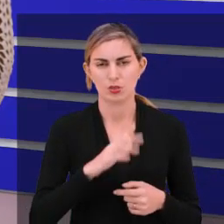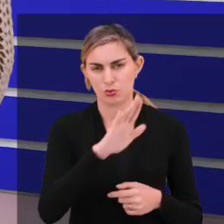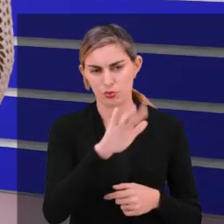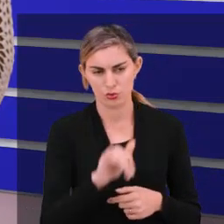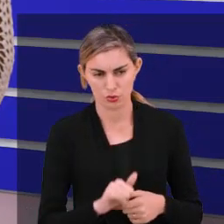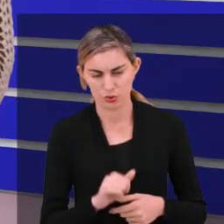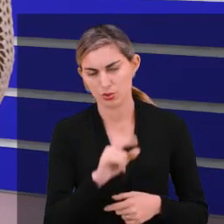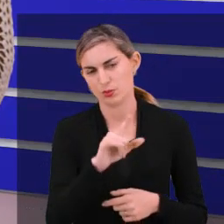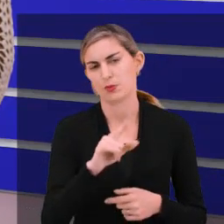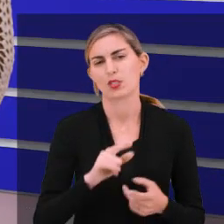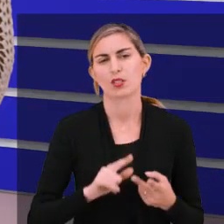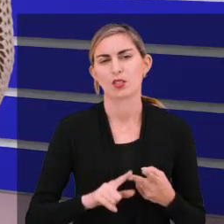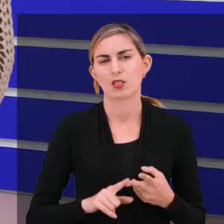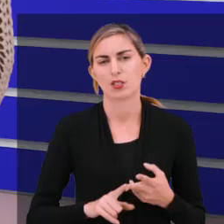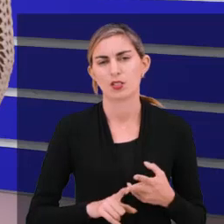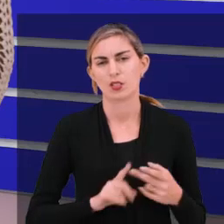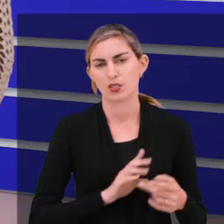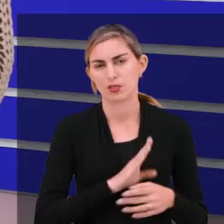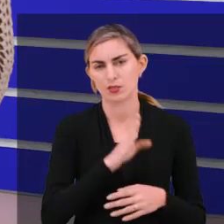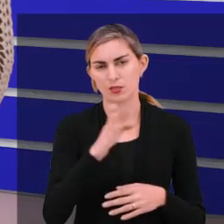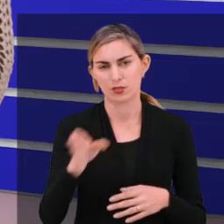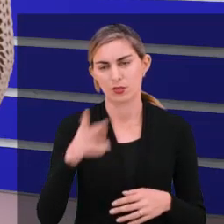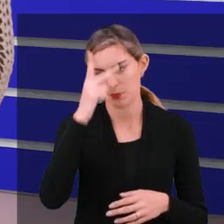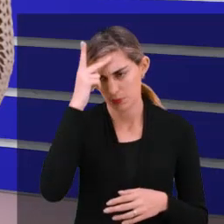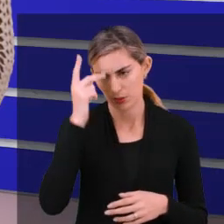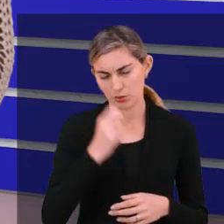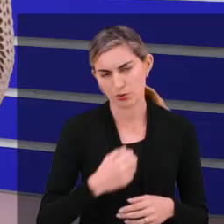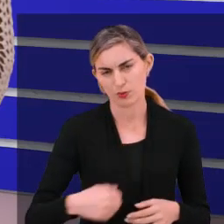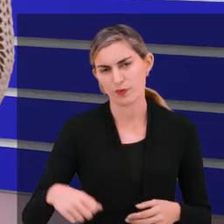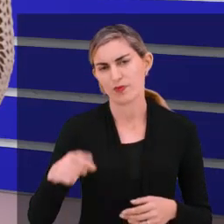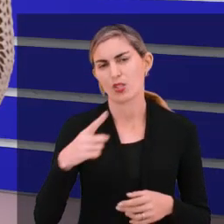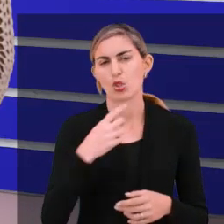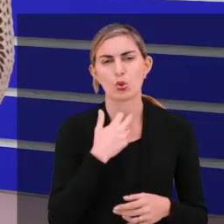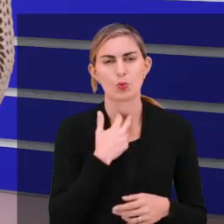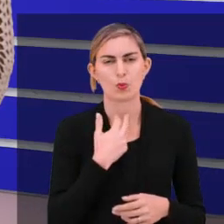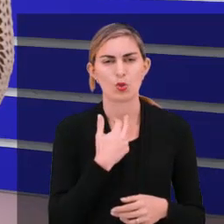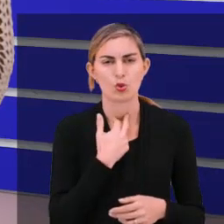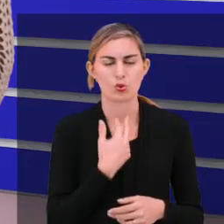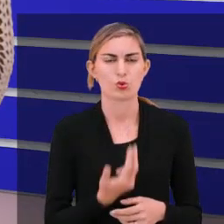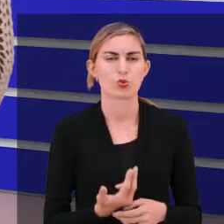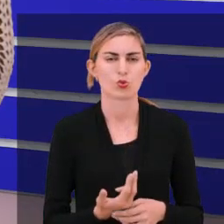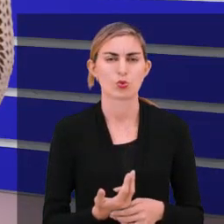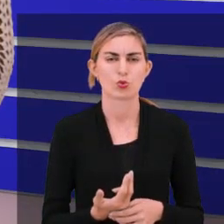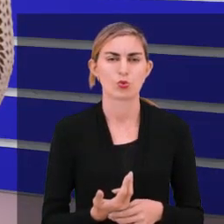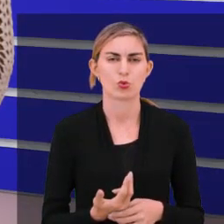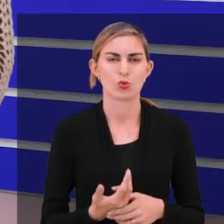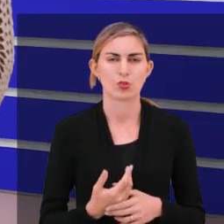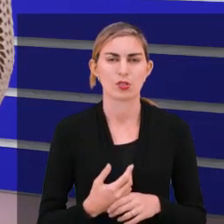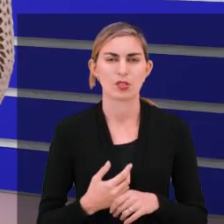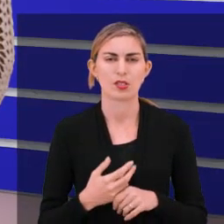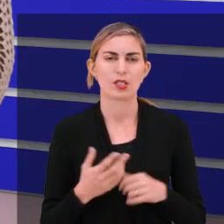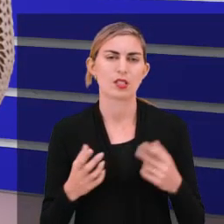que chamar os serviços e encaminhar aquela pessoa. Eu não posso simplesmente